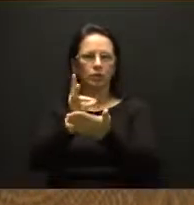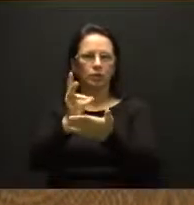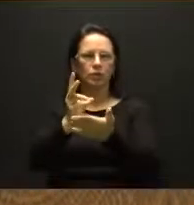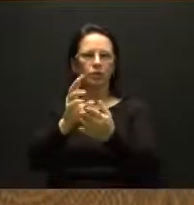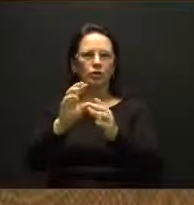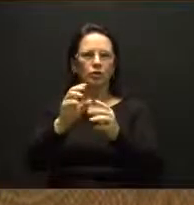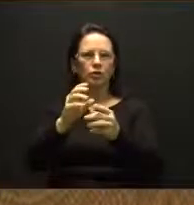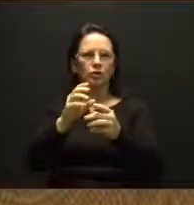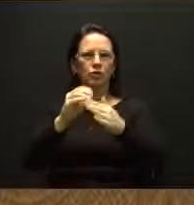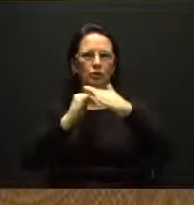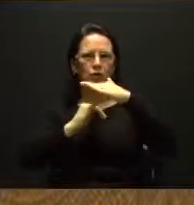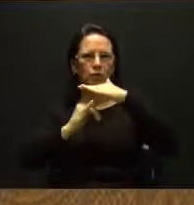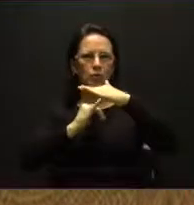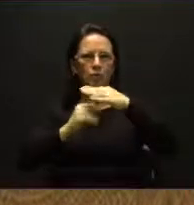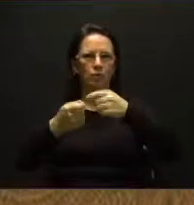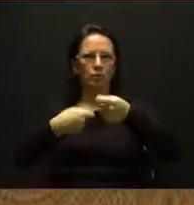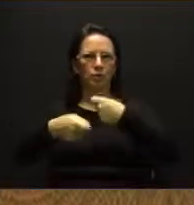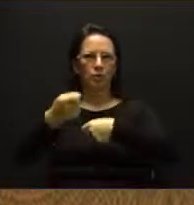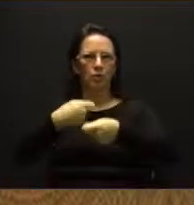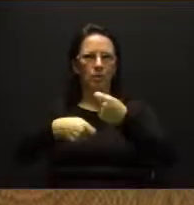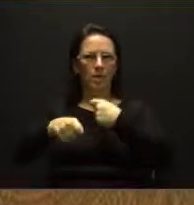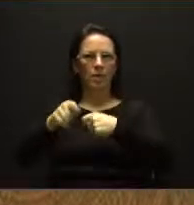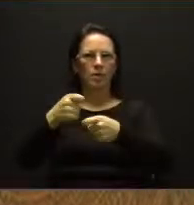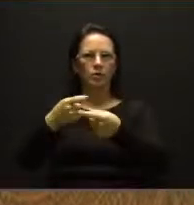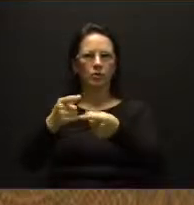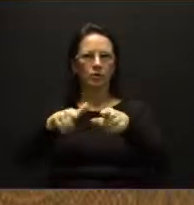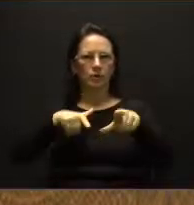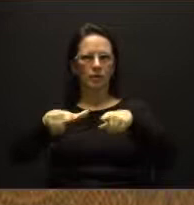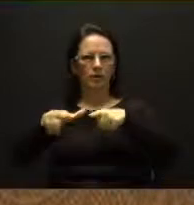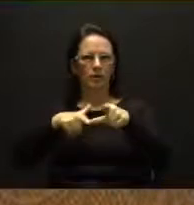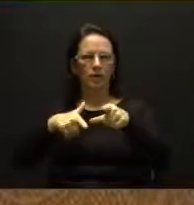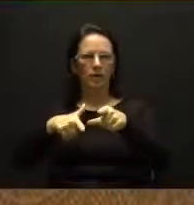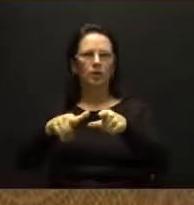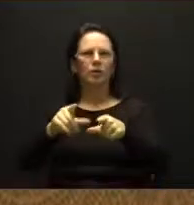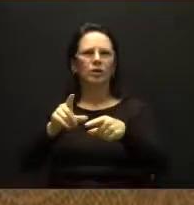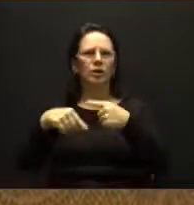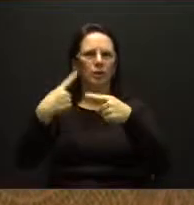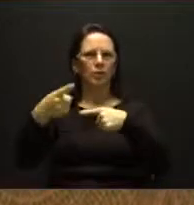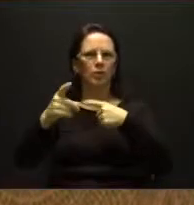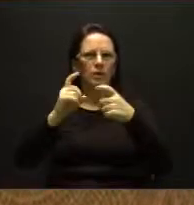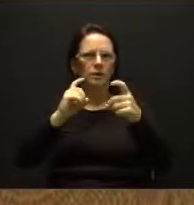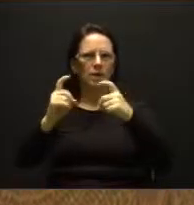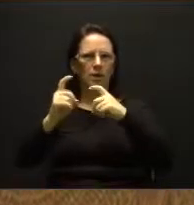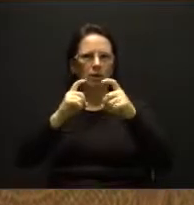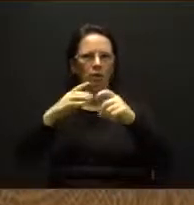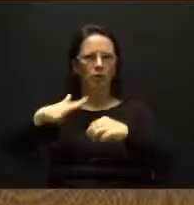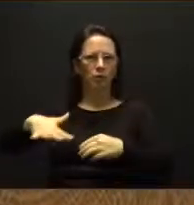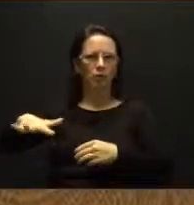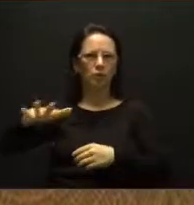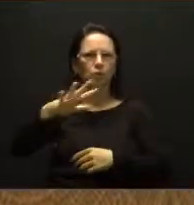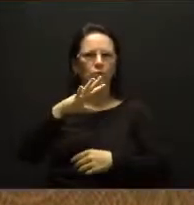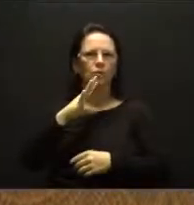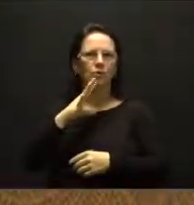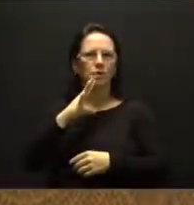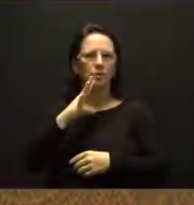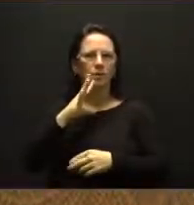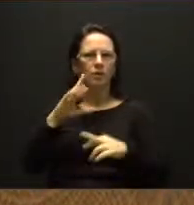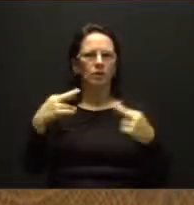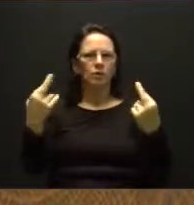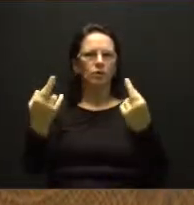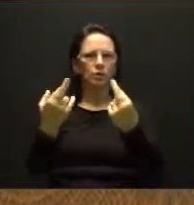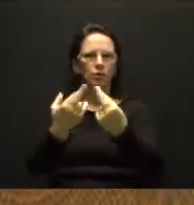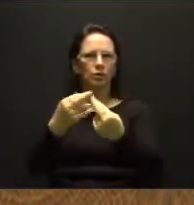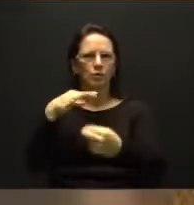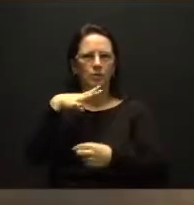emprego trabalho e renda após a homologação pela plenária da casa e iniciam o